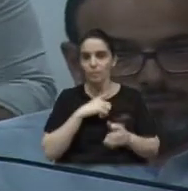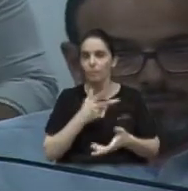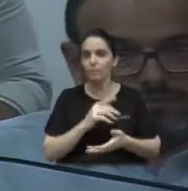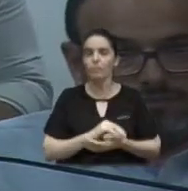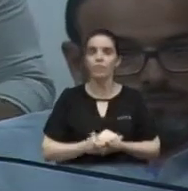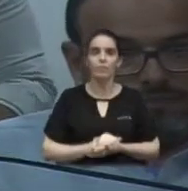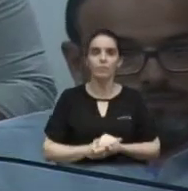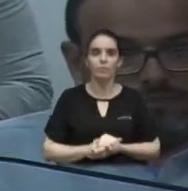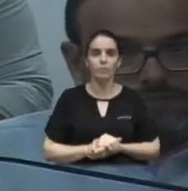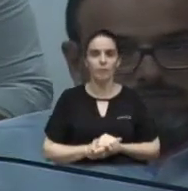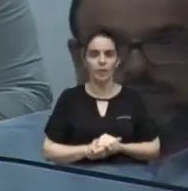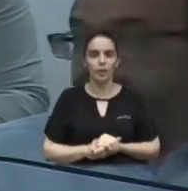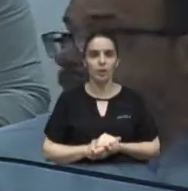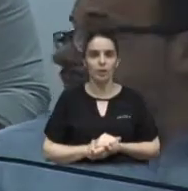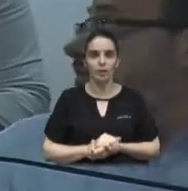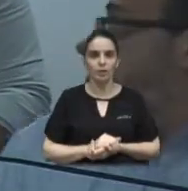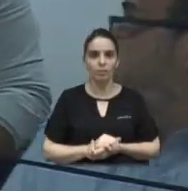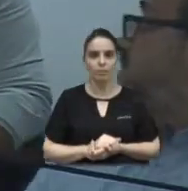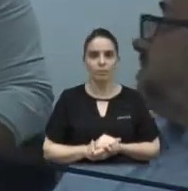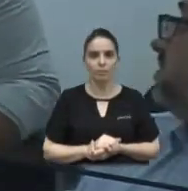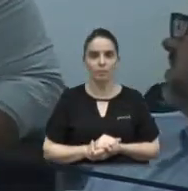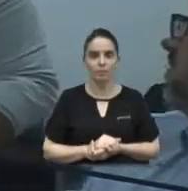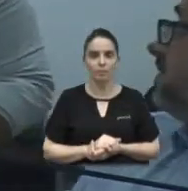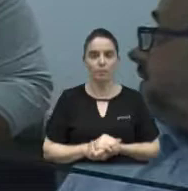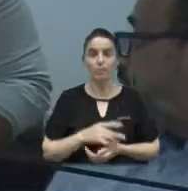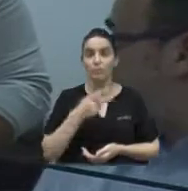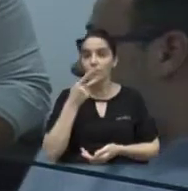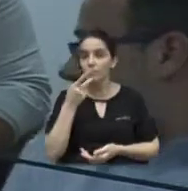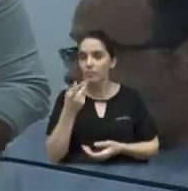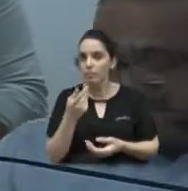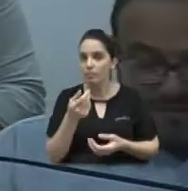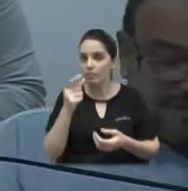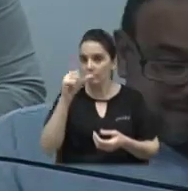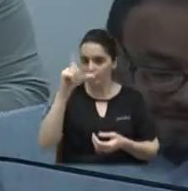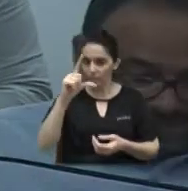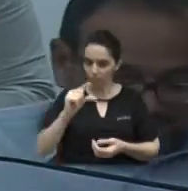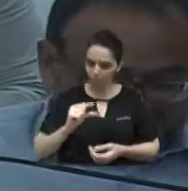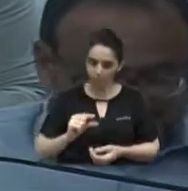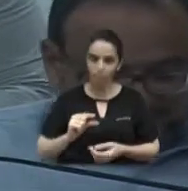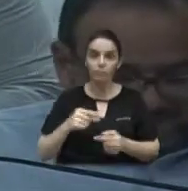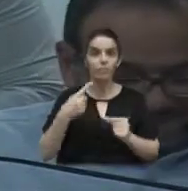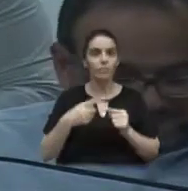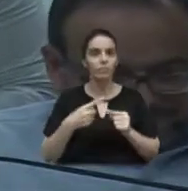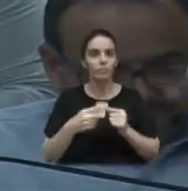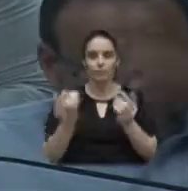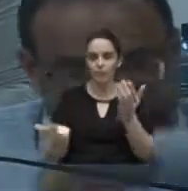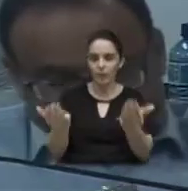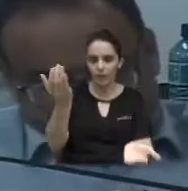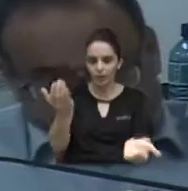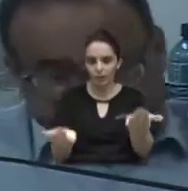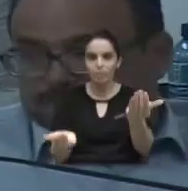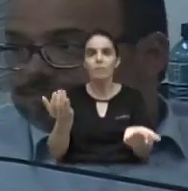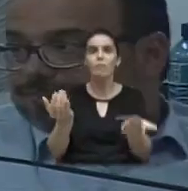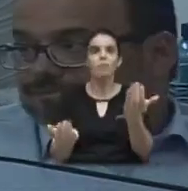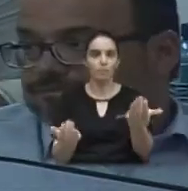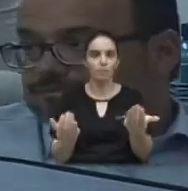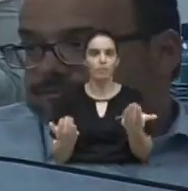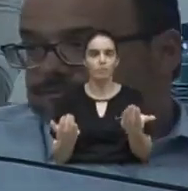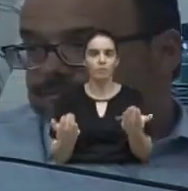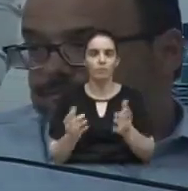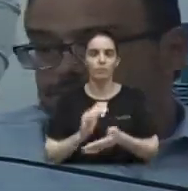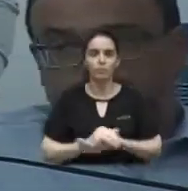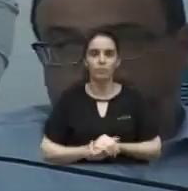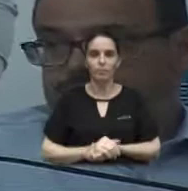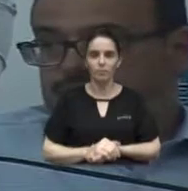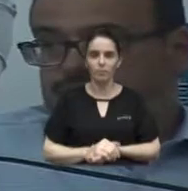essas forças delimitando o preço, a tendência é que o preço seja menor e menor para o consumidor. Mas